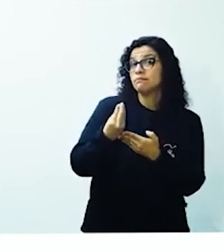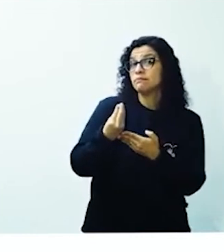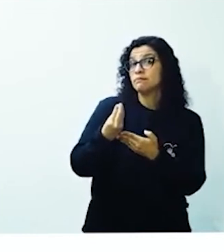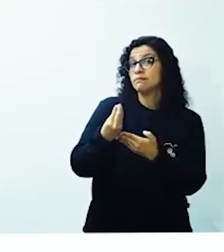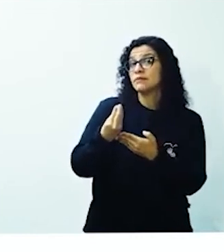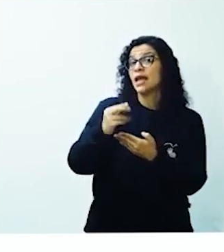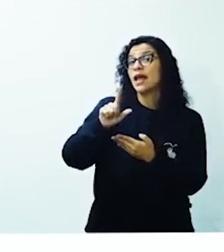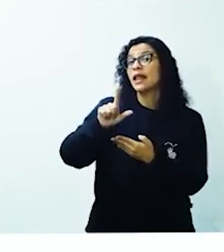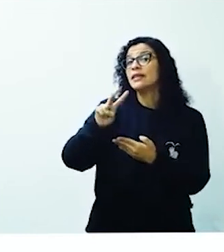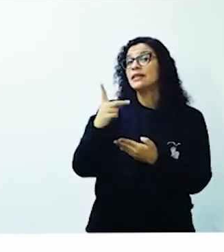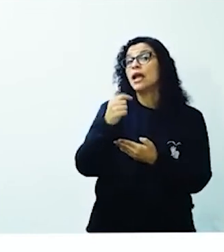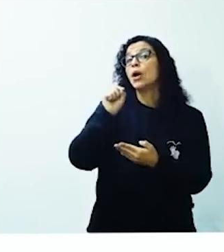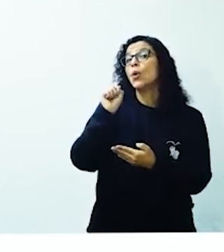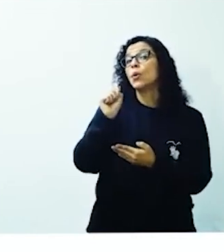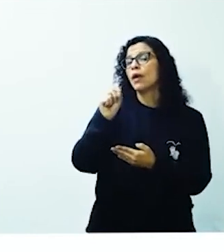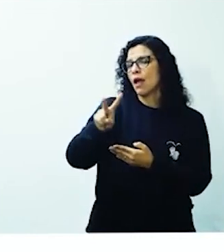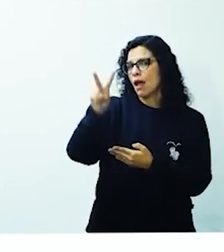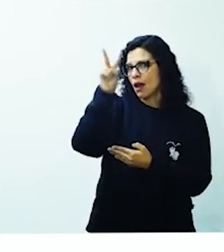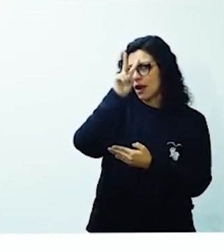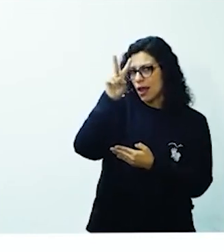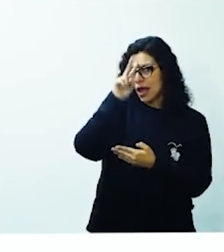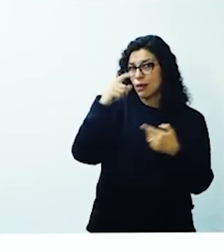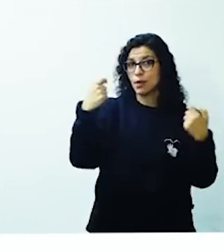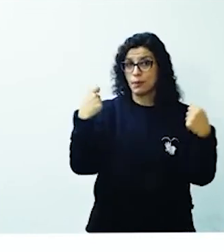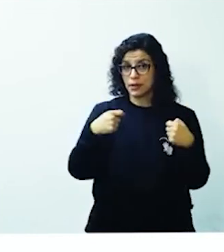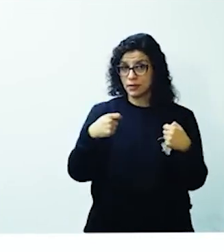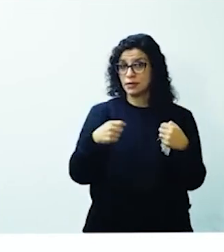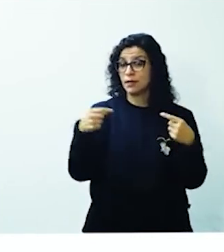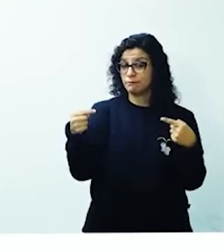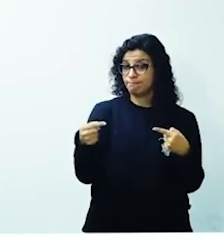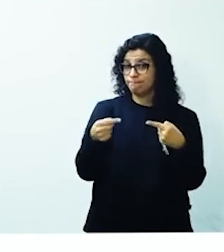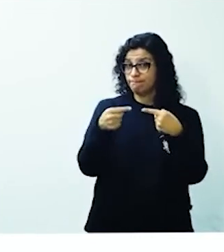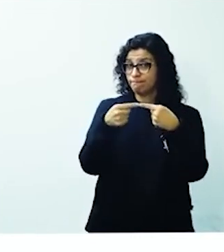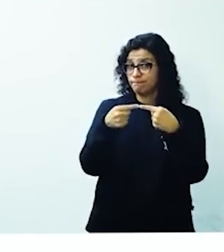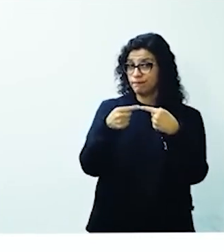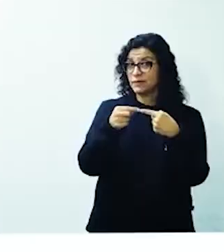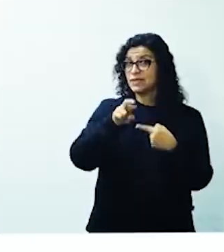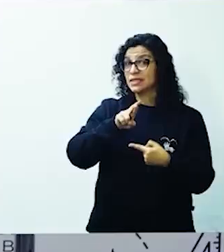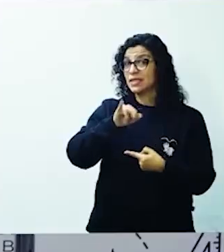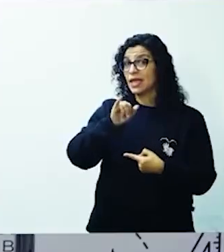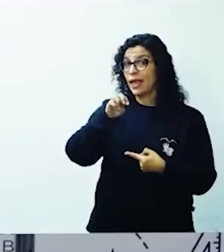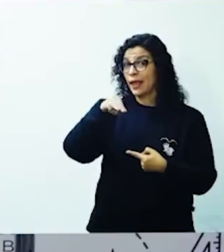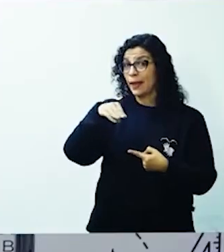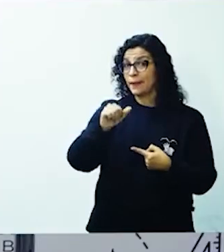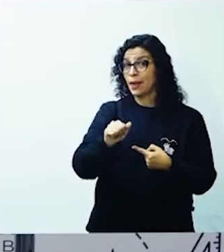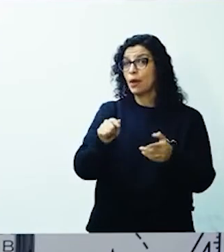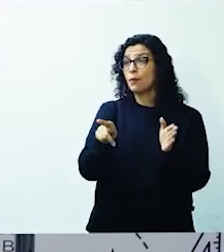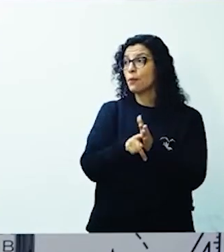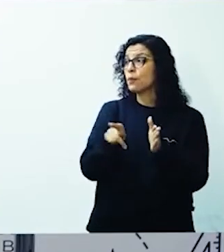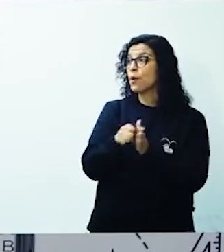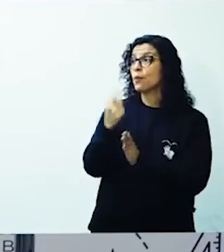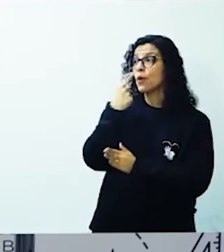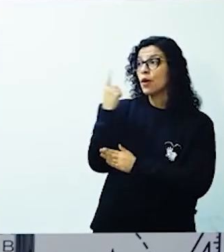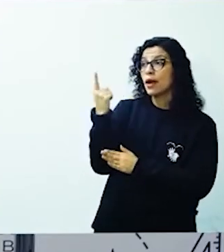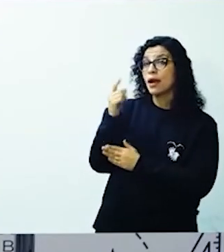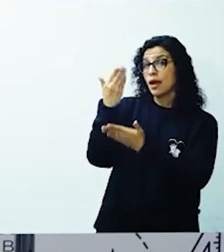lhe o quê? Lembrem-se aí que a palavra tem que rimar